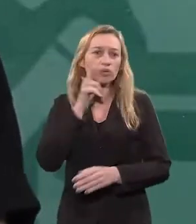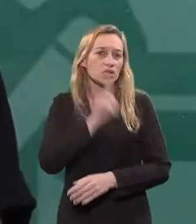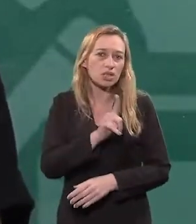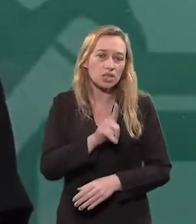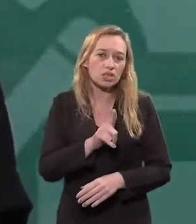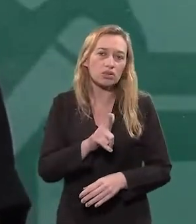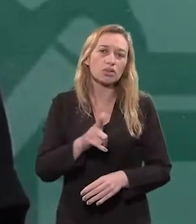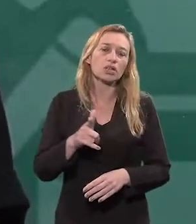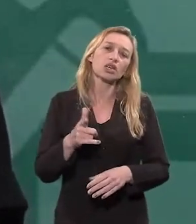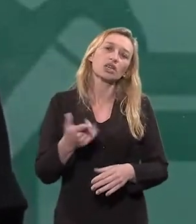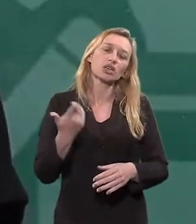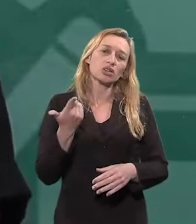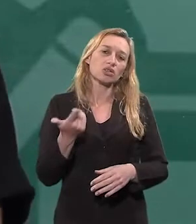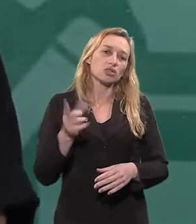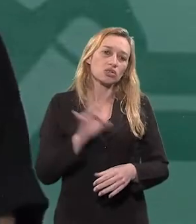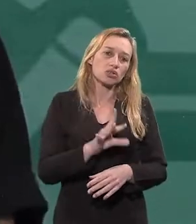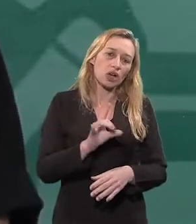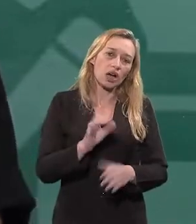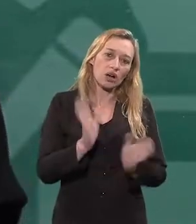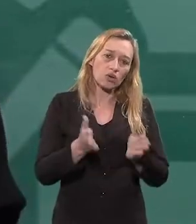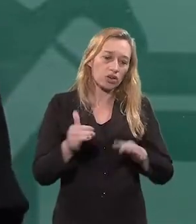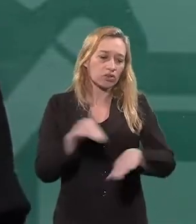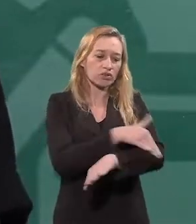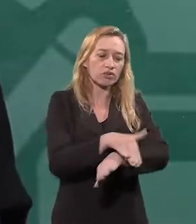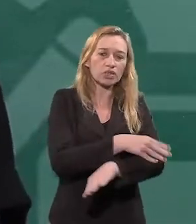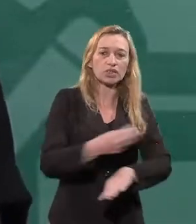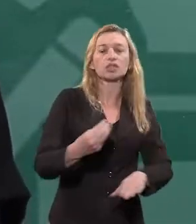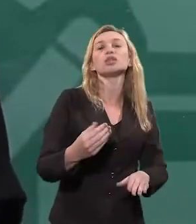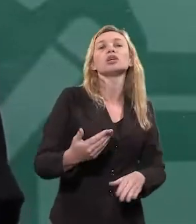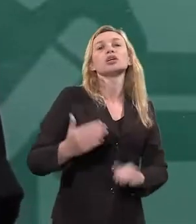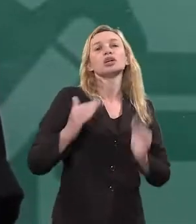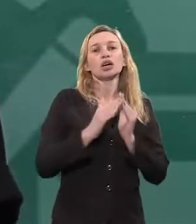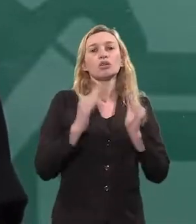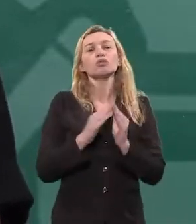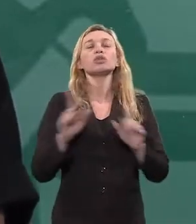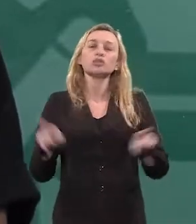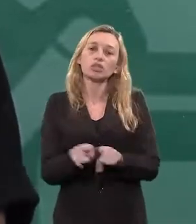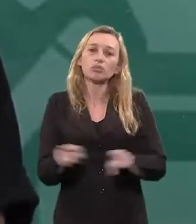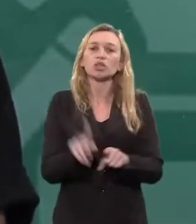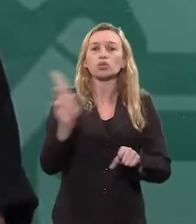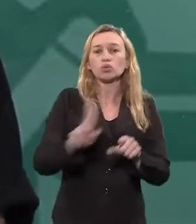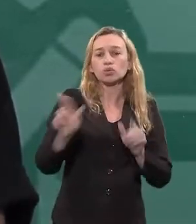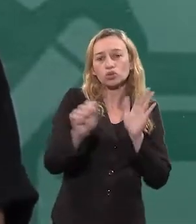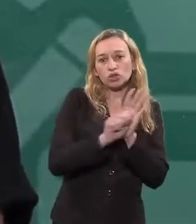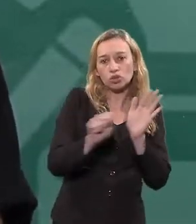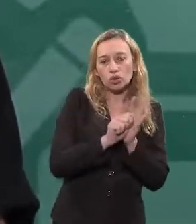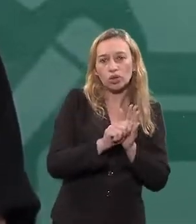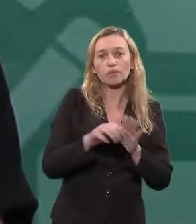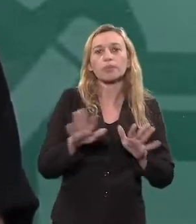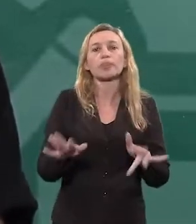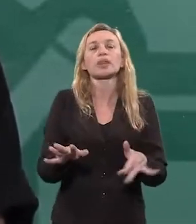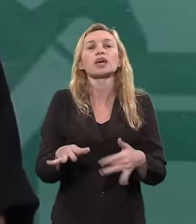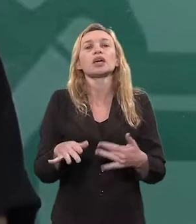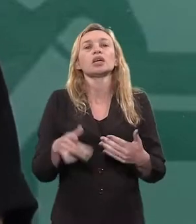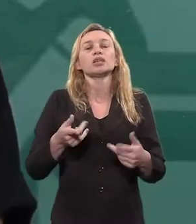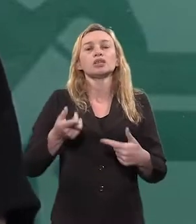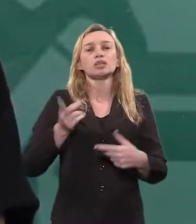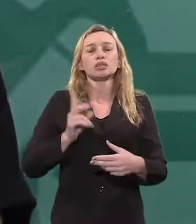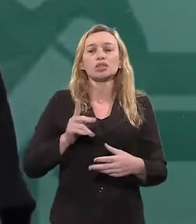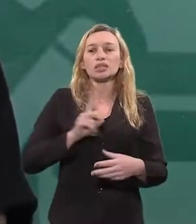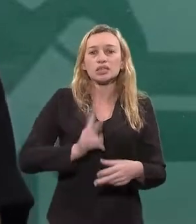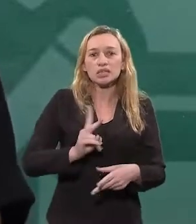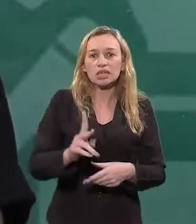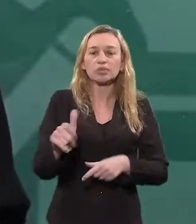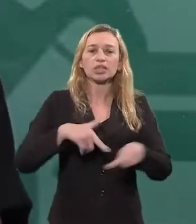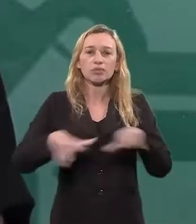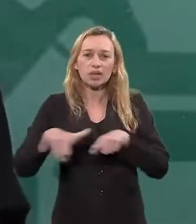e acabaram ficando em situação de rua. E também a questão da dependência química ou do uso de drogas. E nessas atividades a gente busca sempre trabalhar